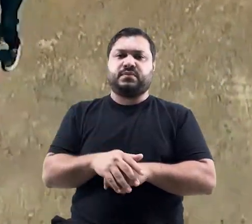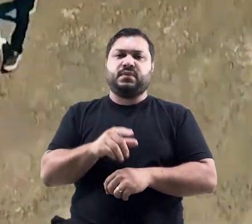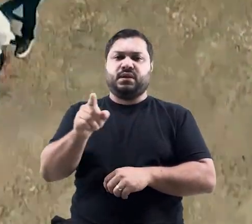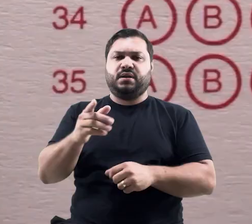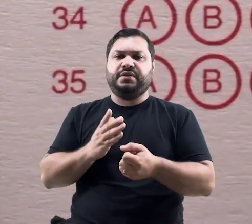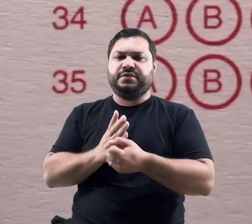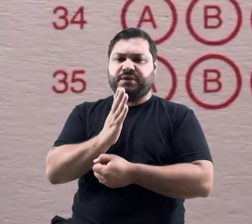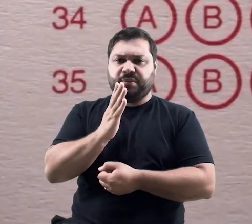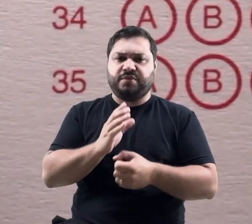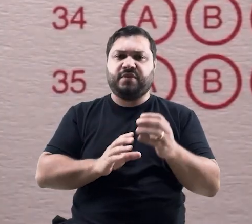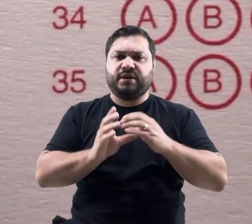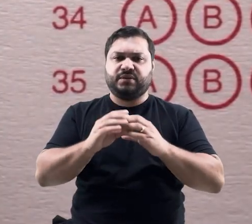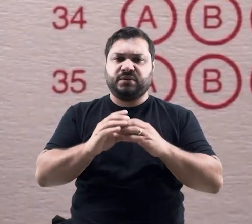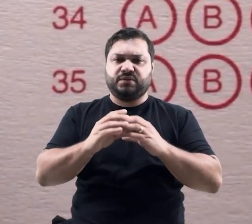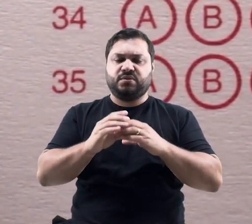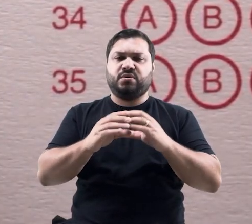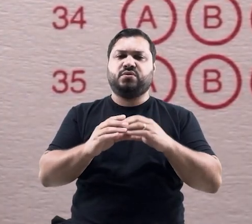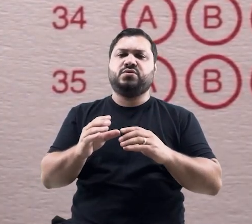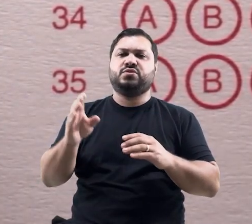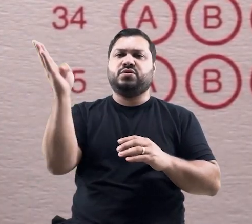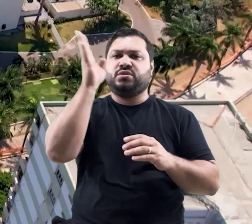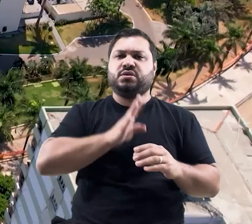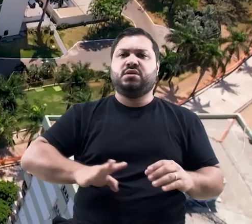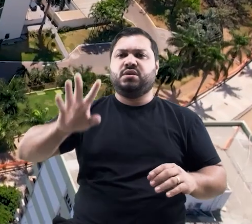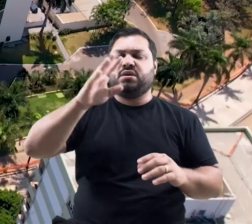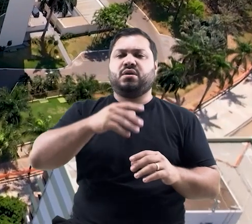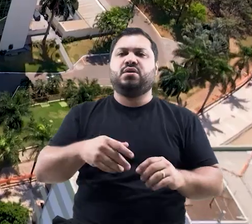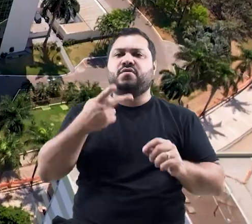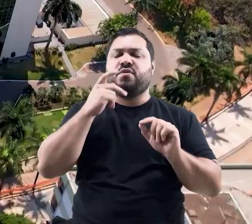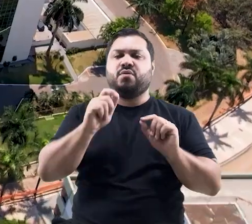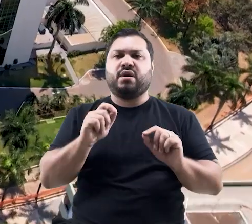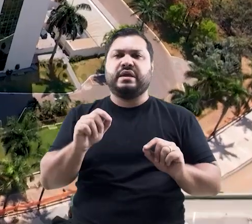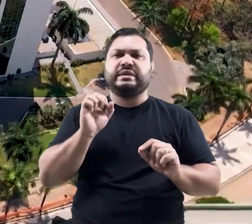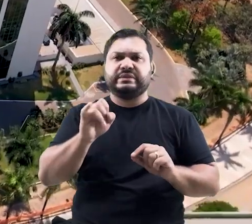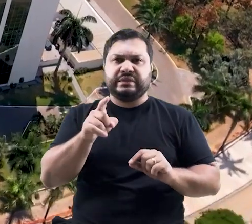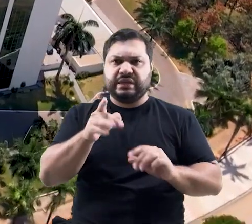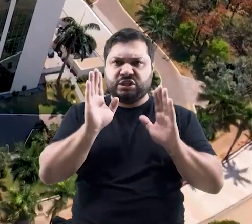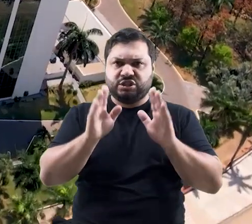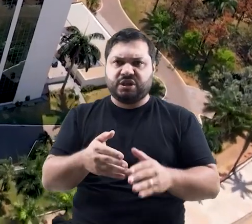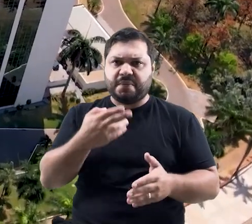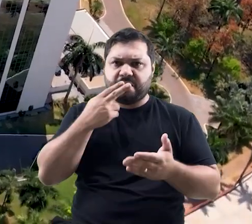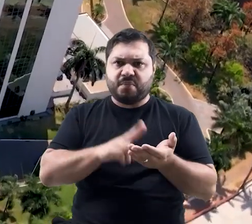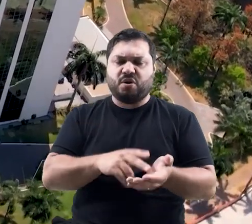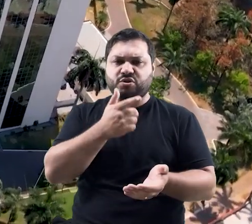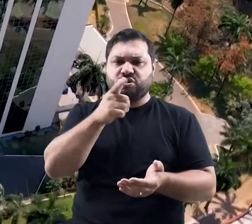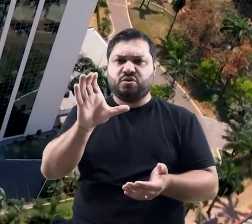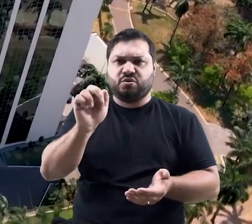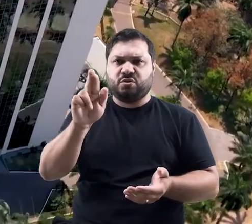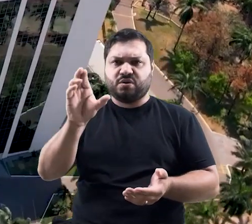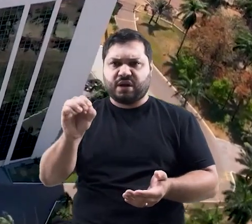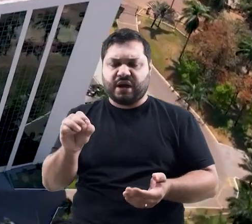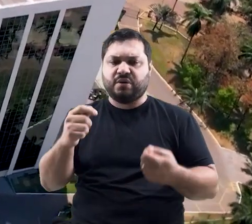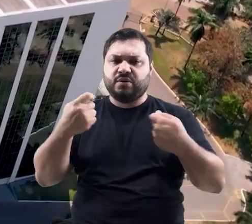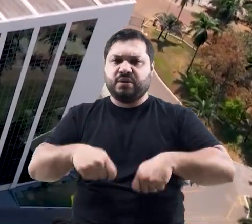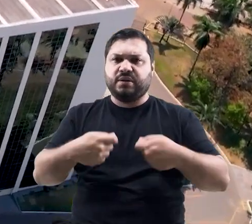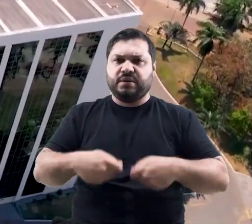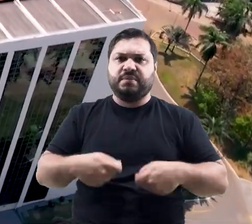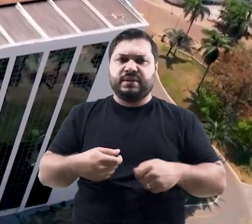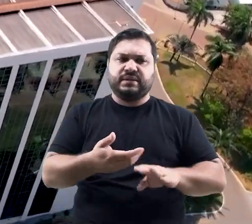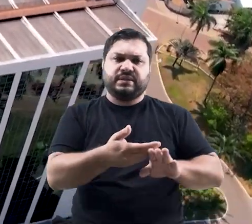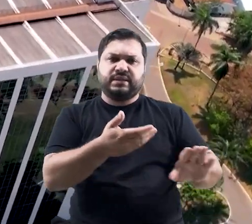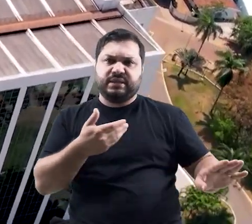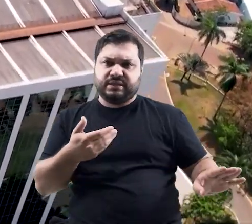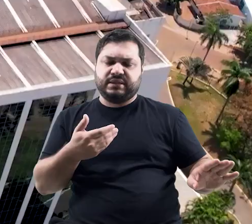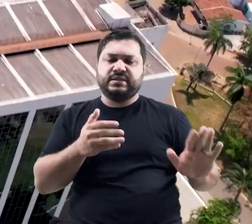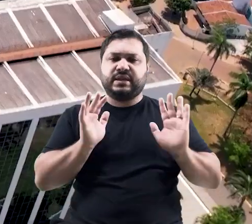Estado de Goiás. Ele foi aprovado em concurso público e a União sustentou que, por ter tomado posse em outro cargo,